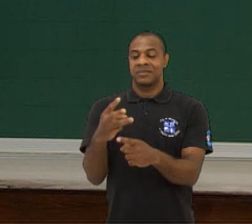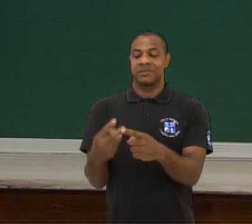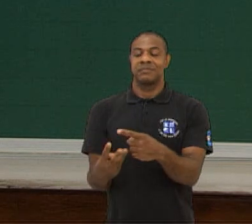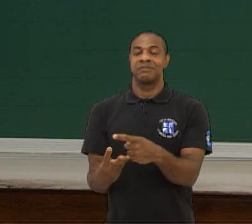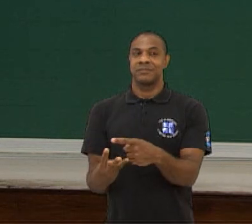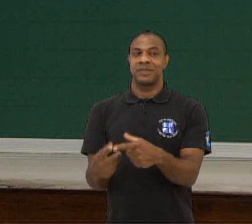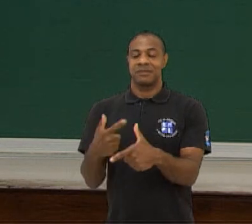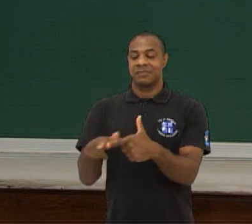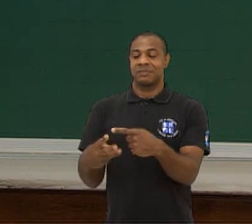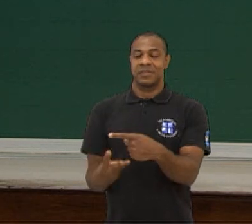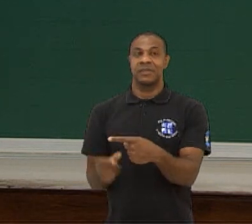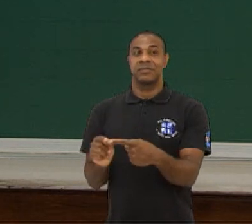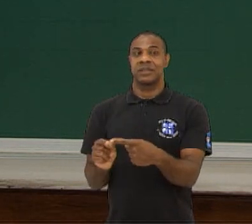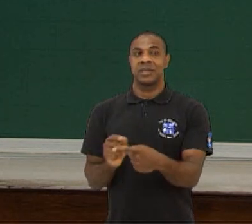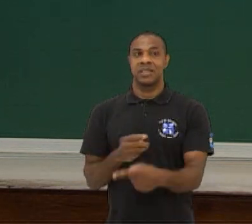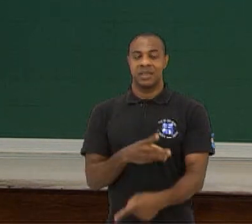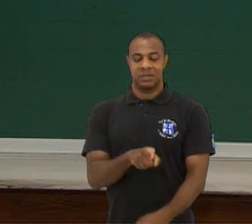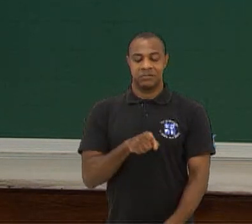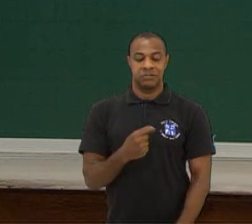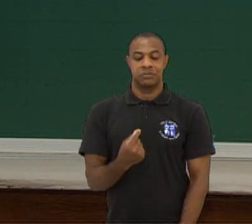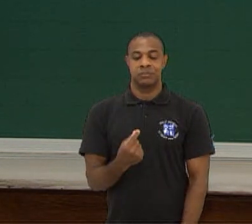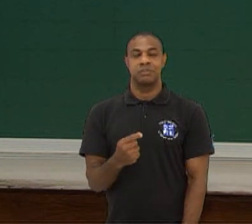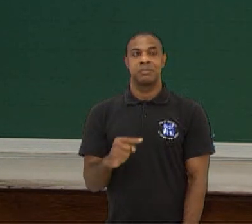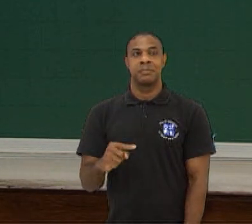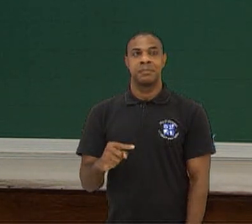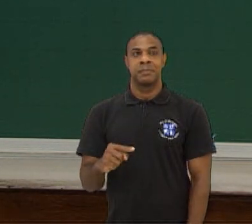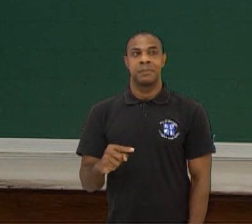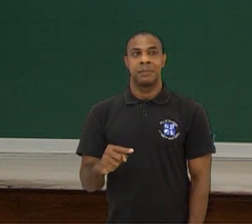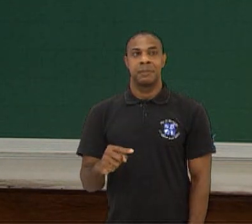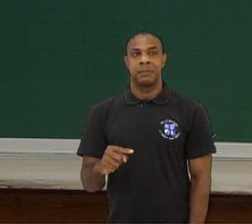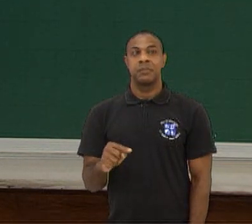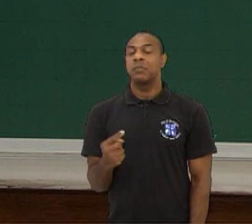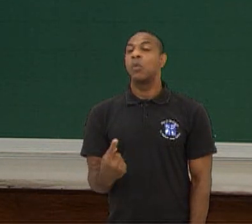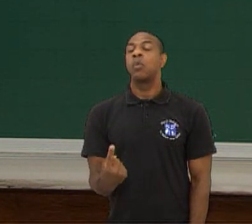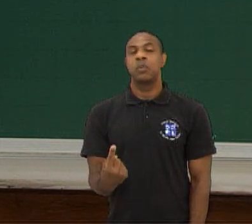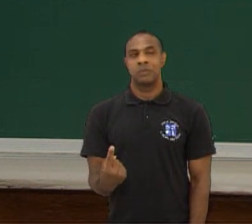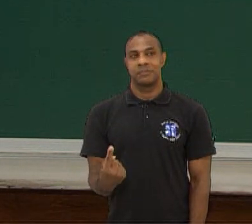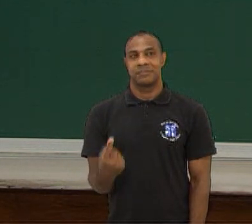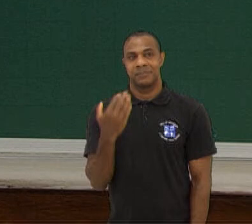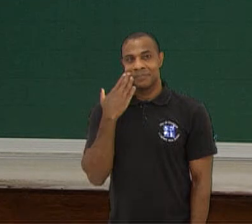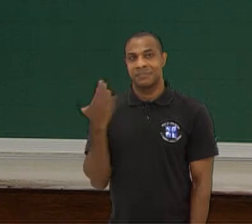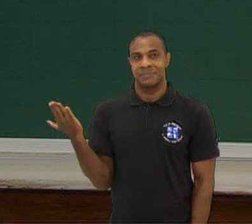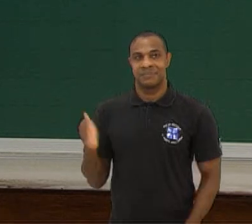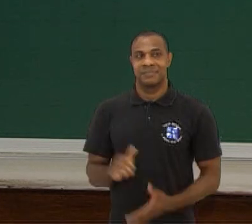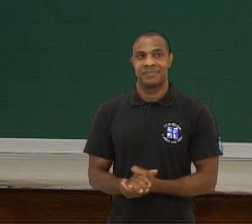que está certo? Vamos ver? 3 vezes 1, 5.